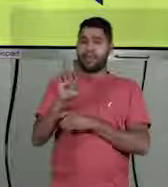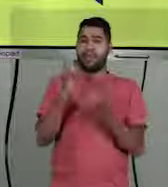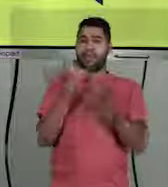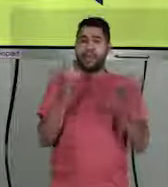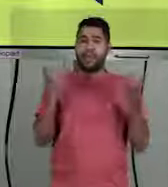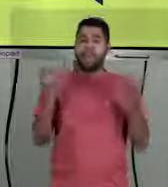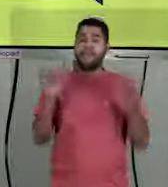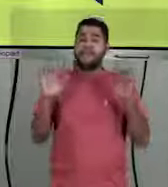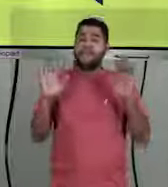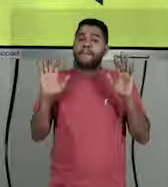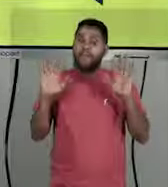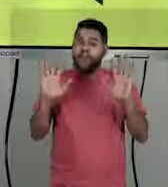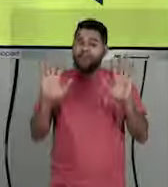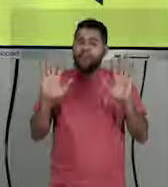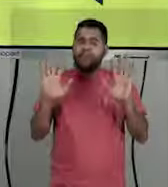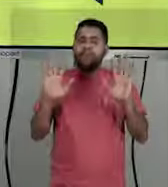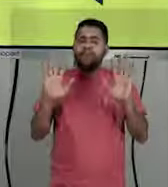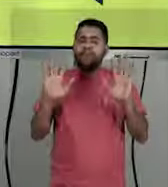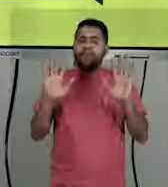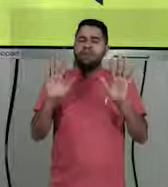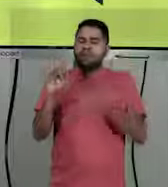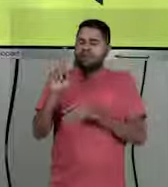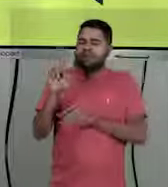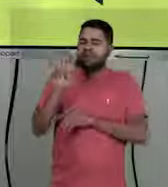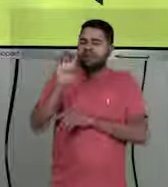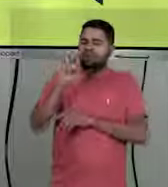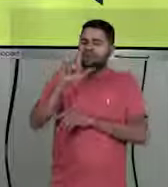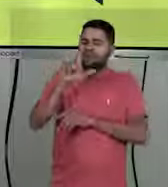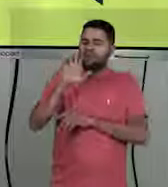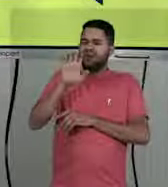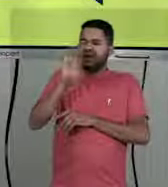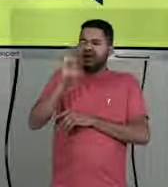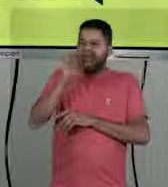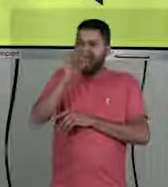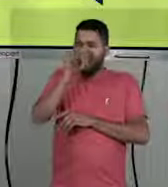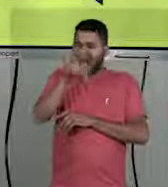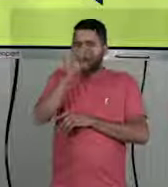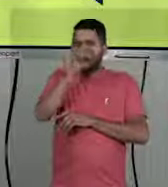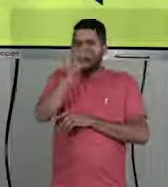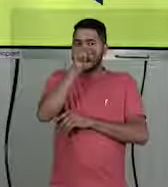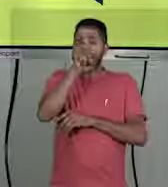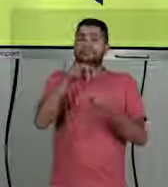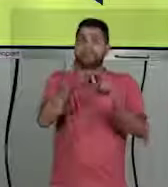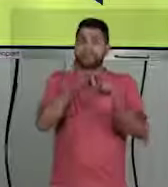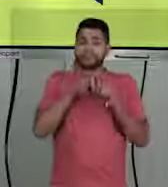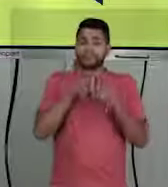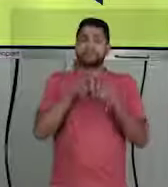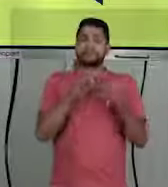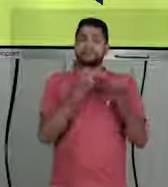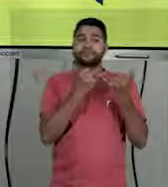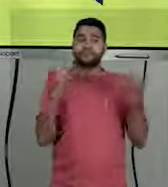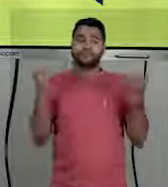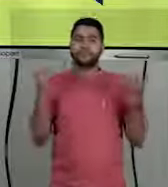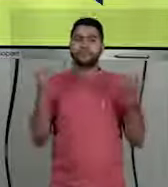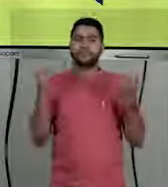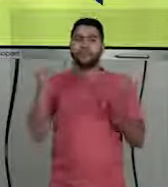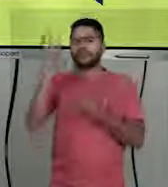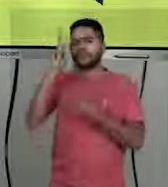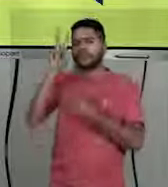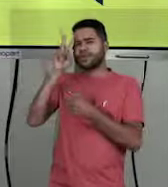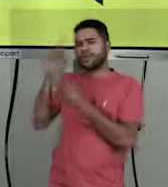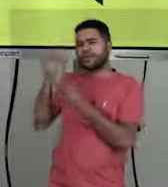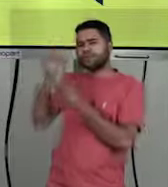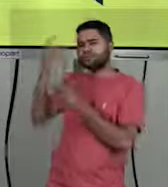primeiro, mas o nome elétron foi dado ao átomo justamente por causa disso. Veio da história, nas